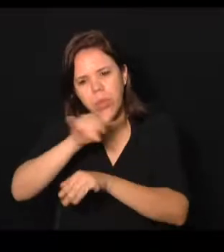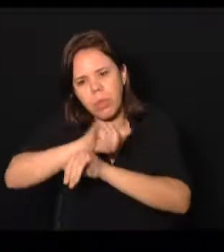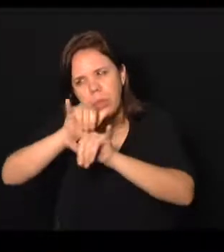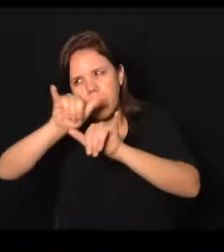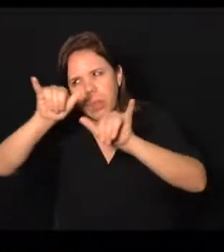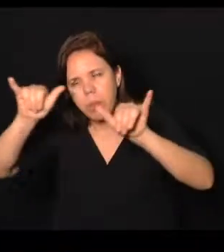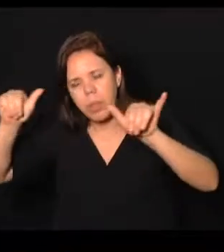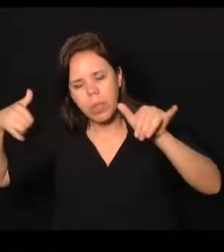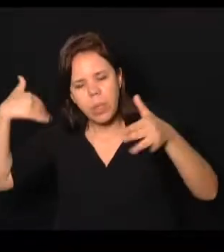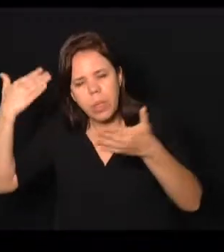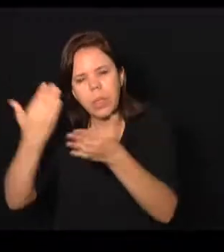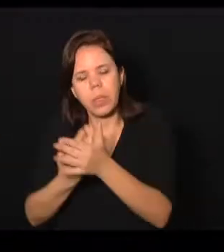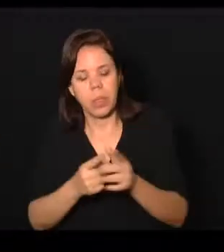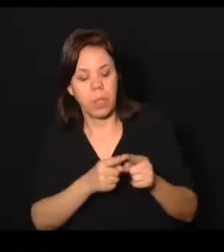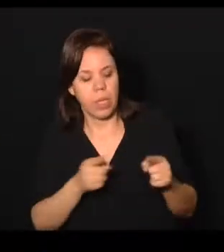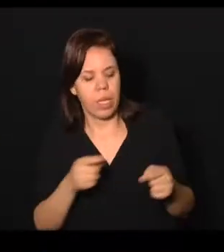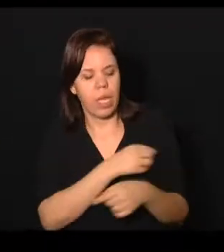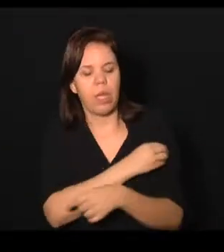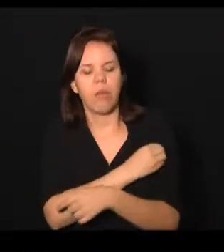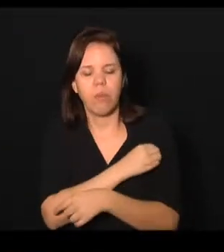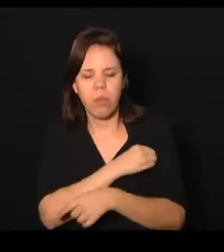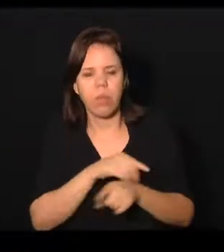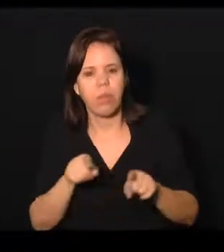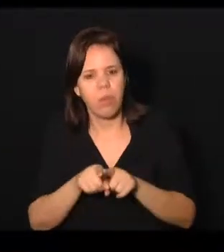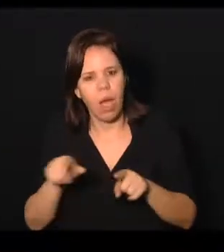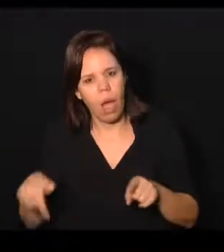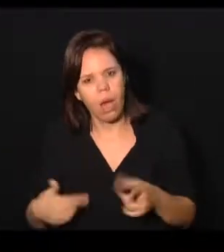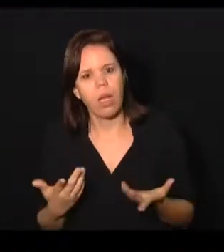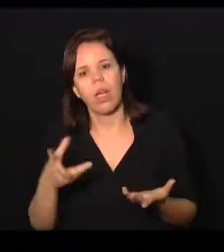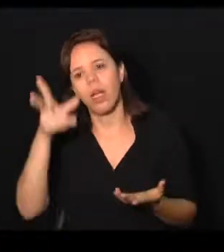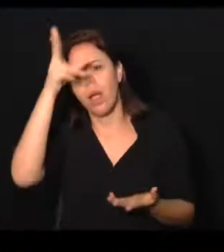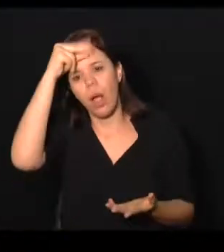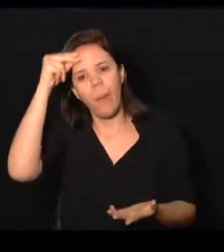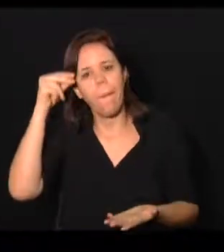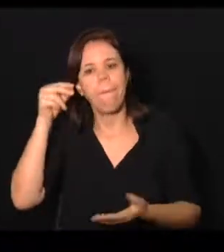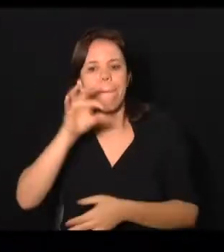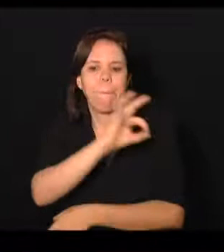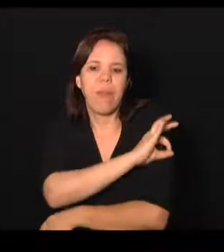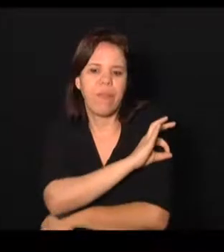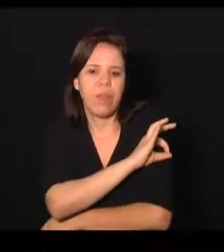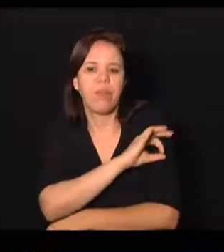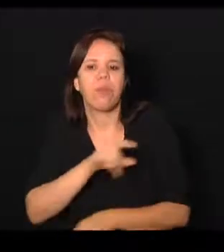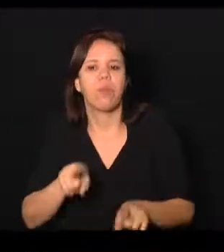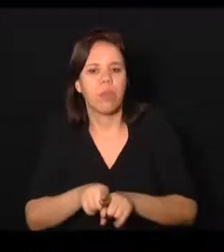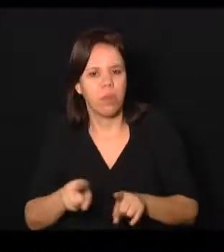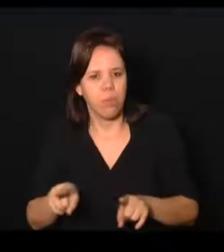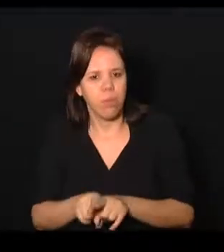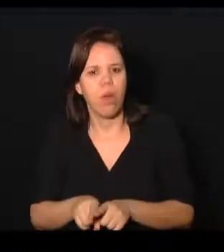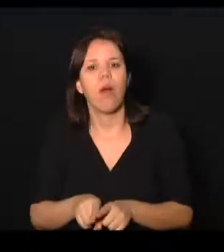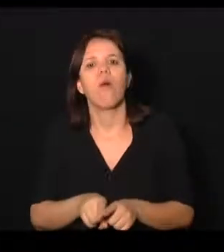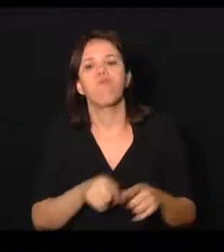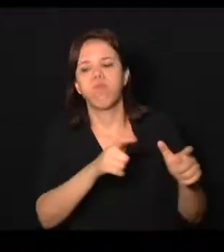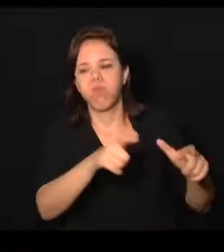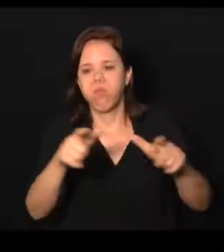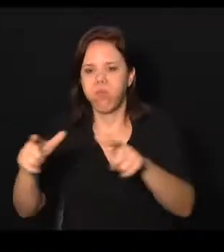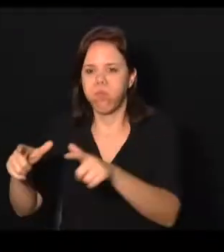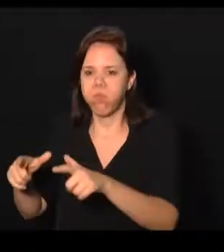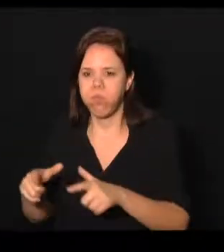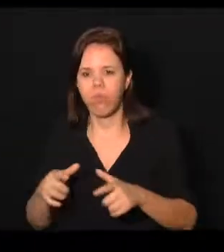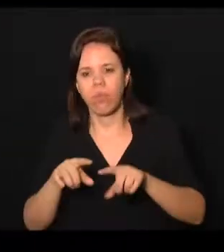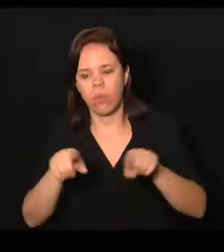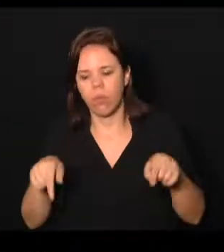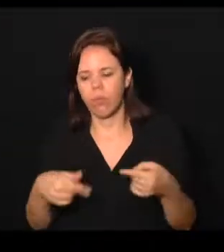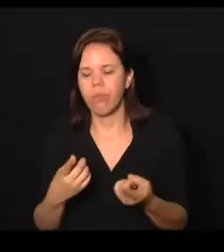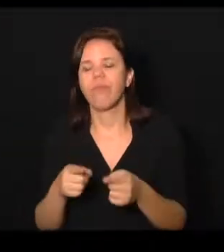junto às praças públicas da cidade, junto com o gabinete móvel, ajudando a divulgar essa importante causa